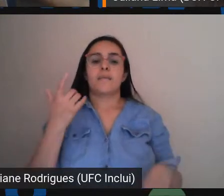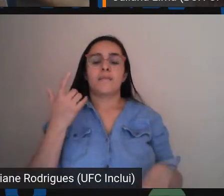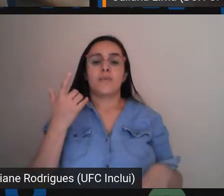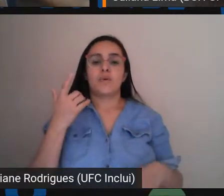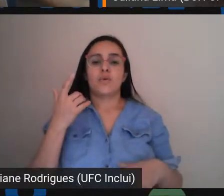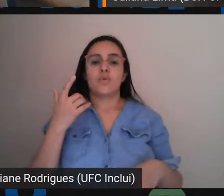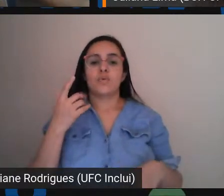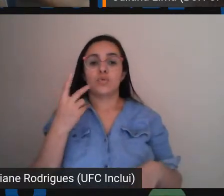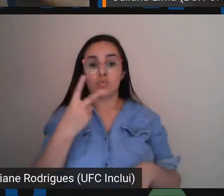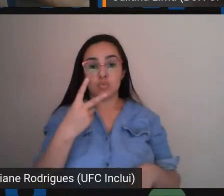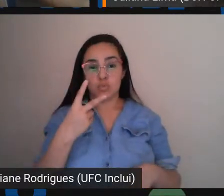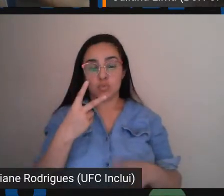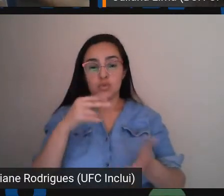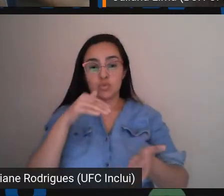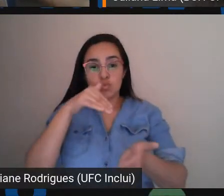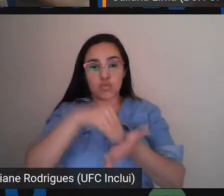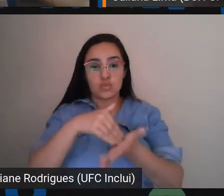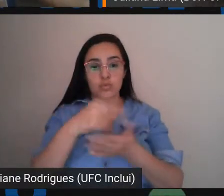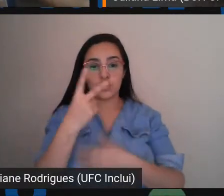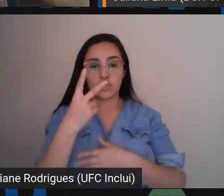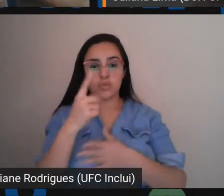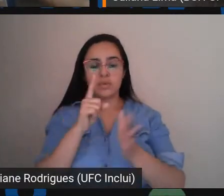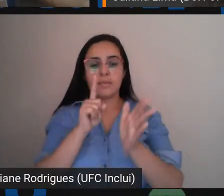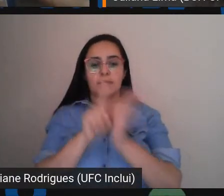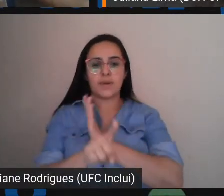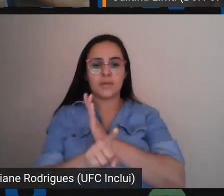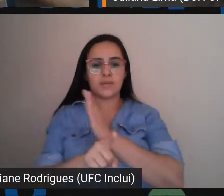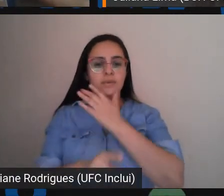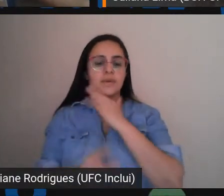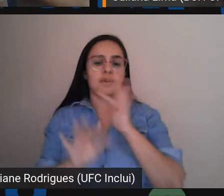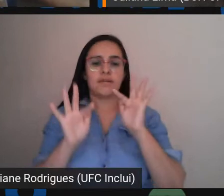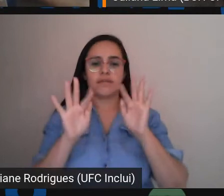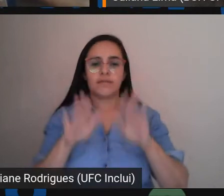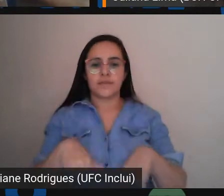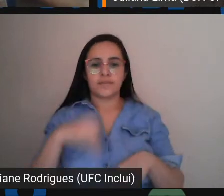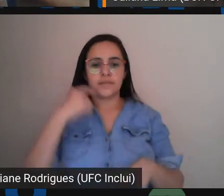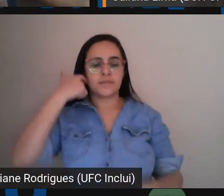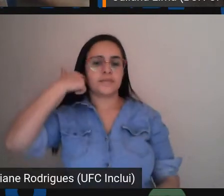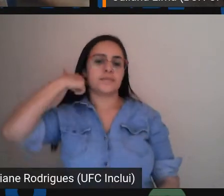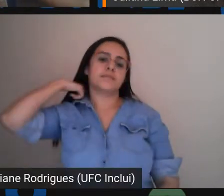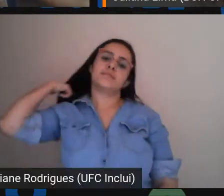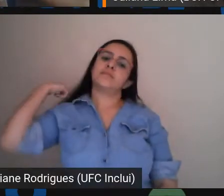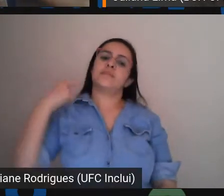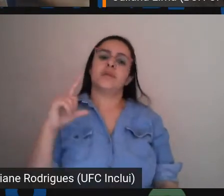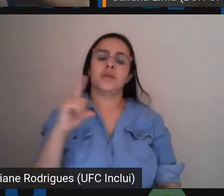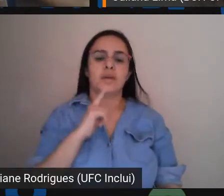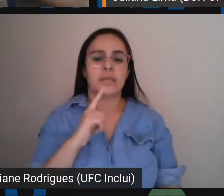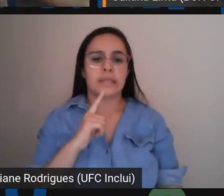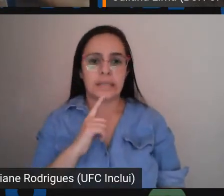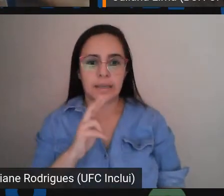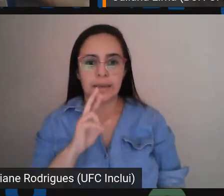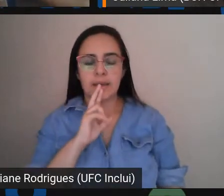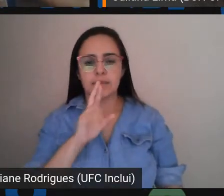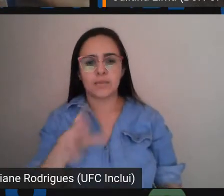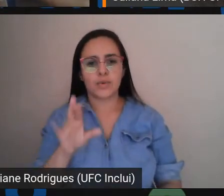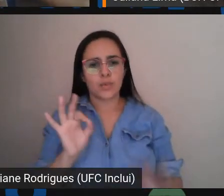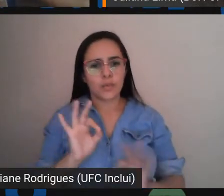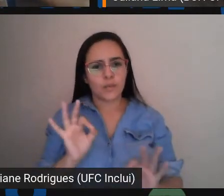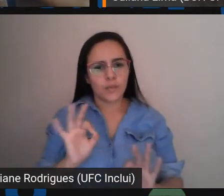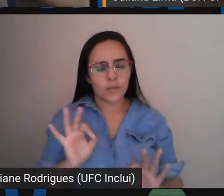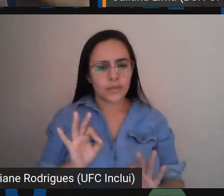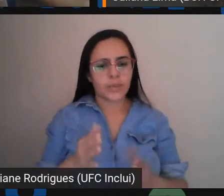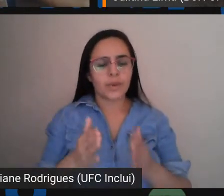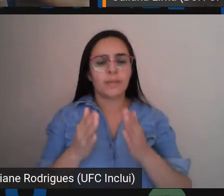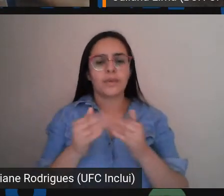duas perguntas, se você me permitir, para a gente encerrar. Uhum. E, pessoal, se ficar alguma pergunta que não foi respondida, eu vou